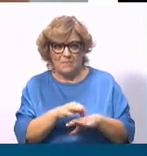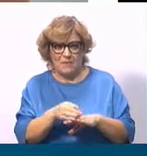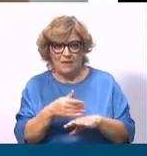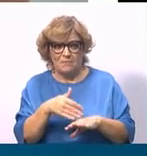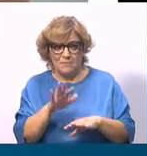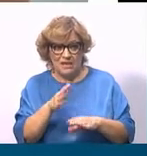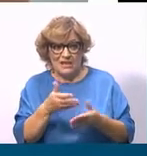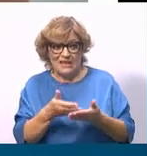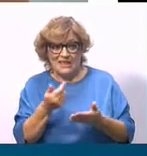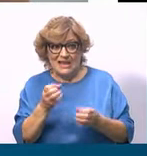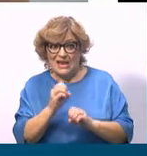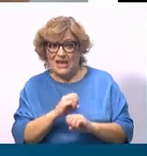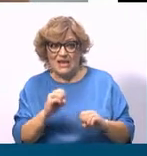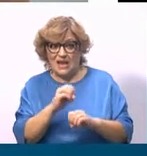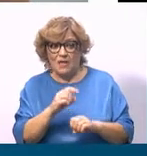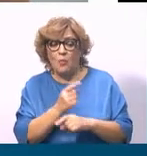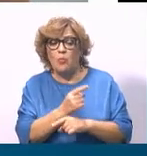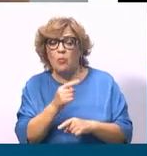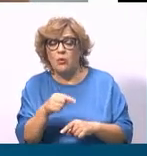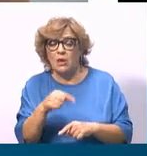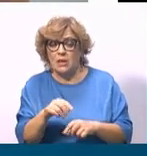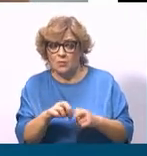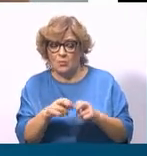nós não retirarmos a causa subjacente,